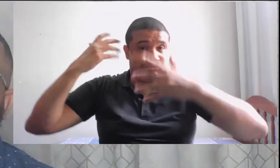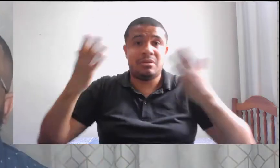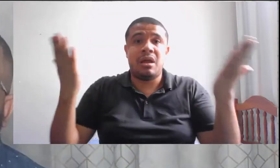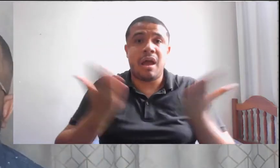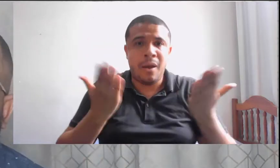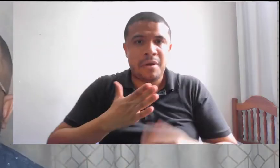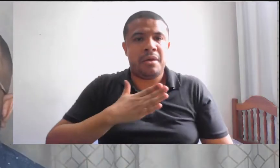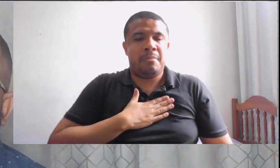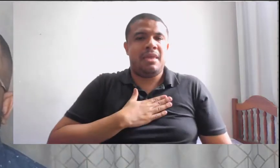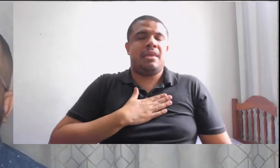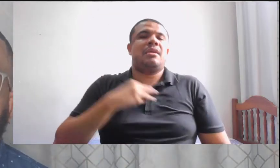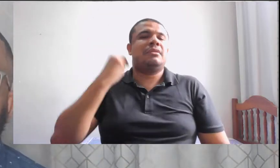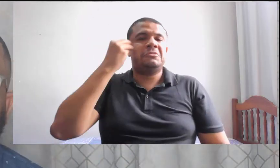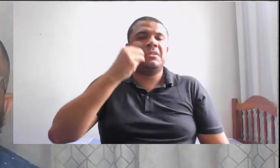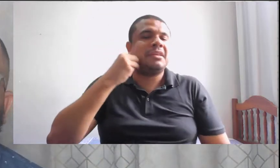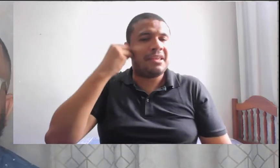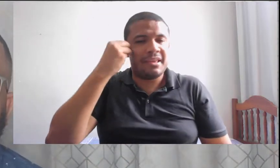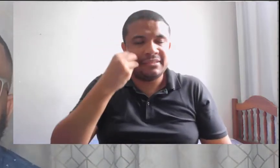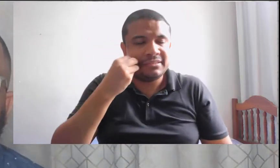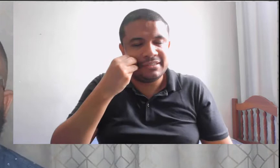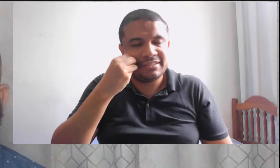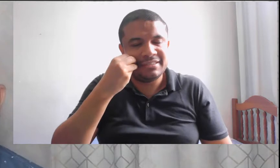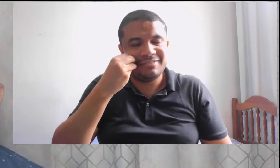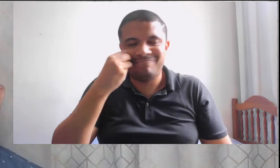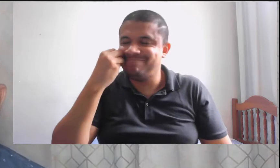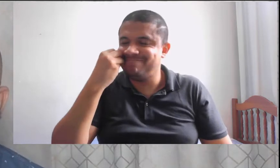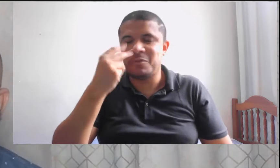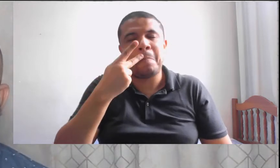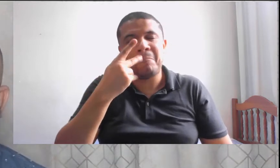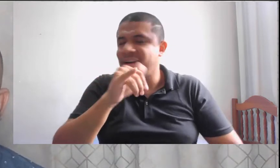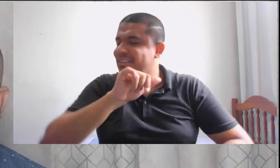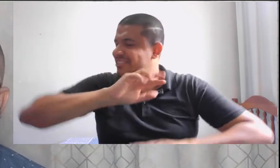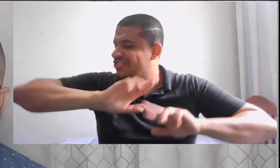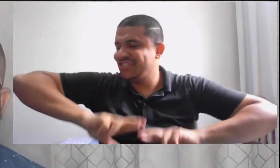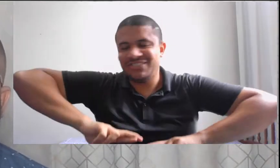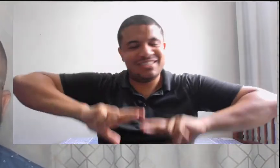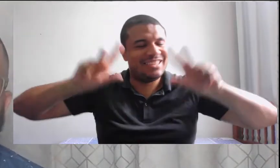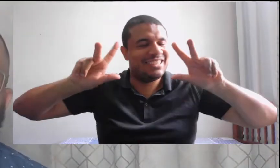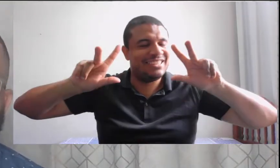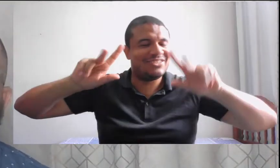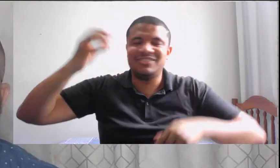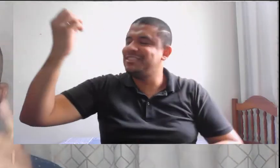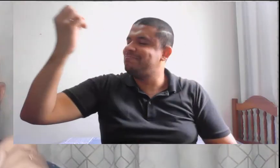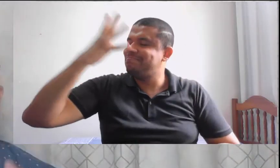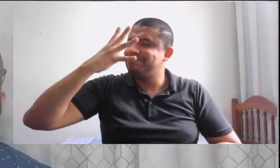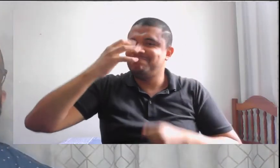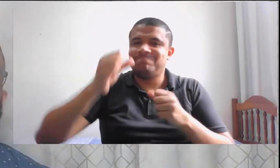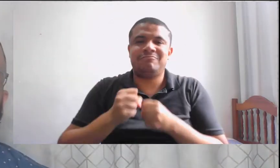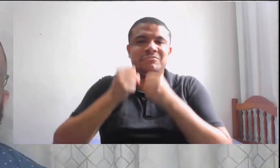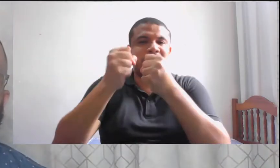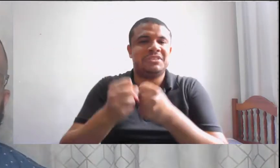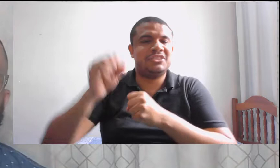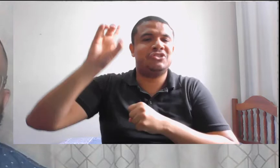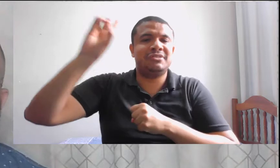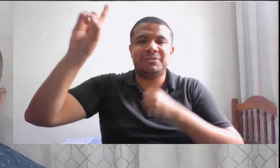E agora eu vivo um pai cheio da graça de Deus. Eu vejo o meu pai cheio da graça e do poder de